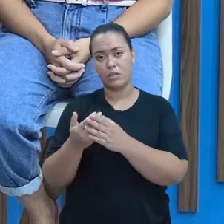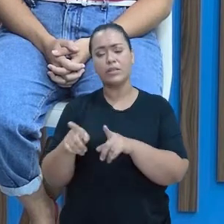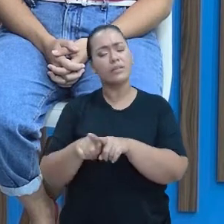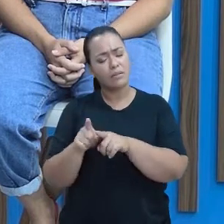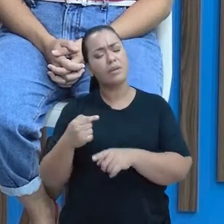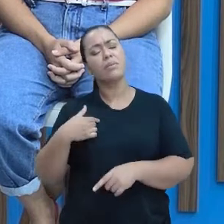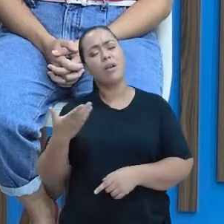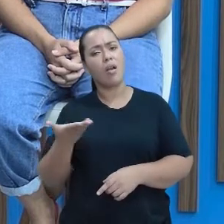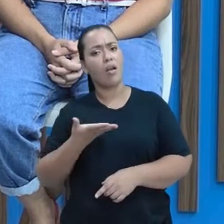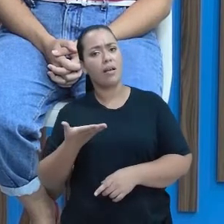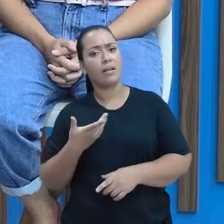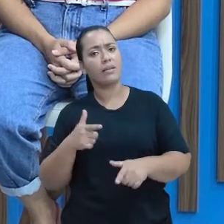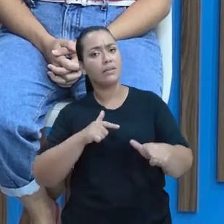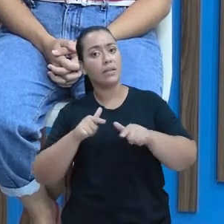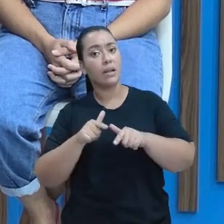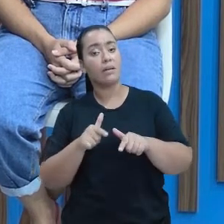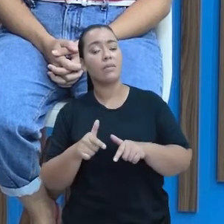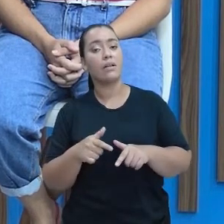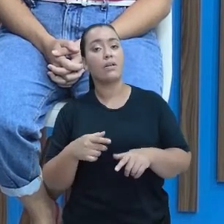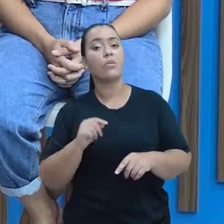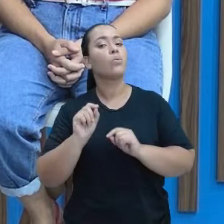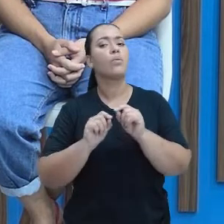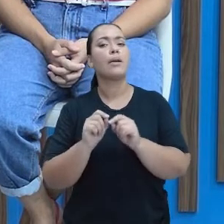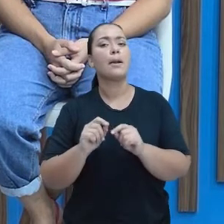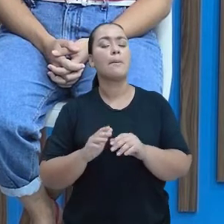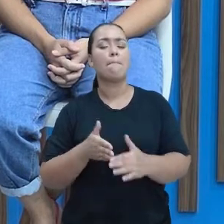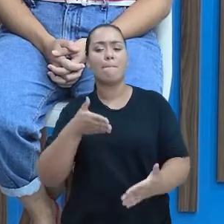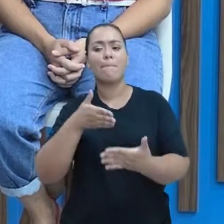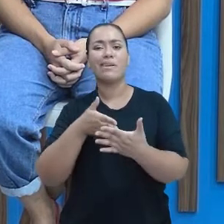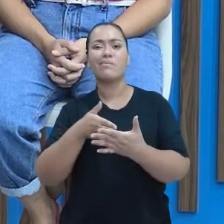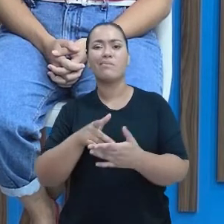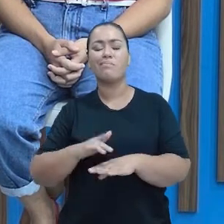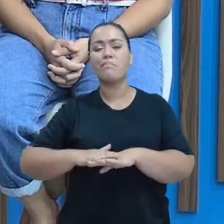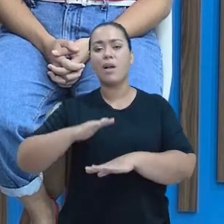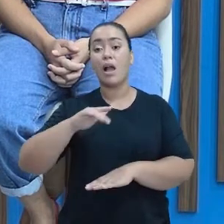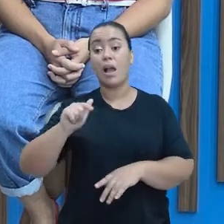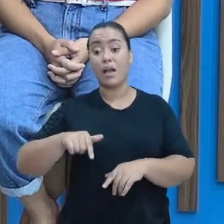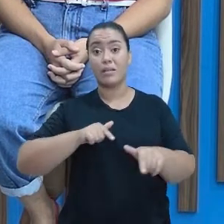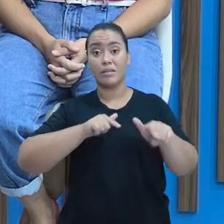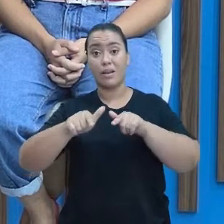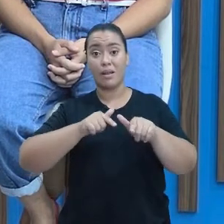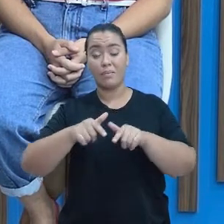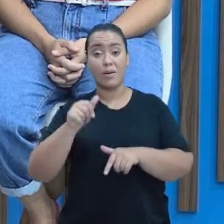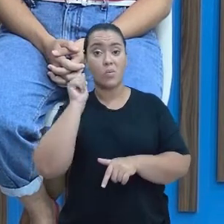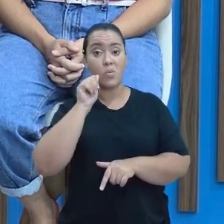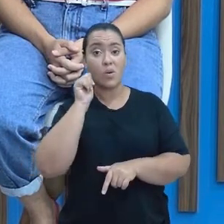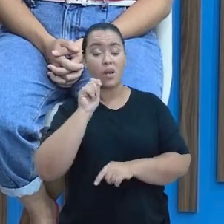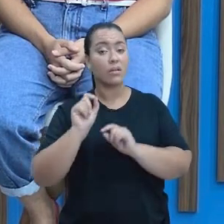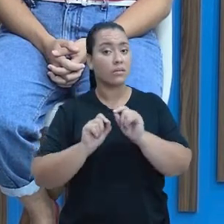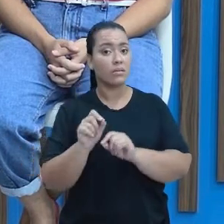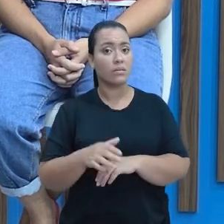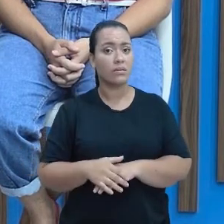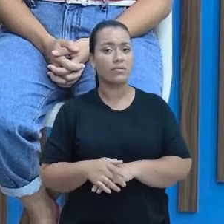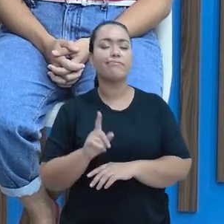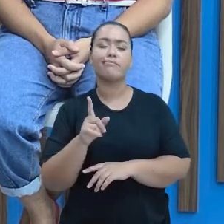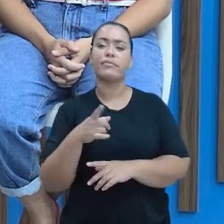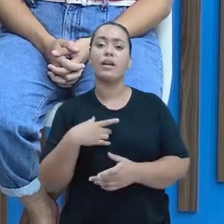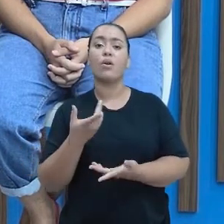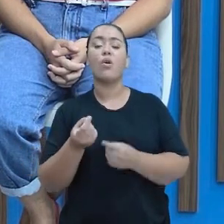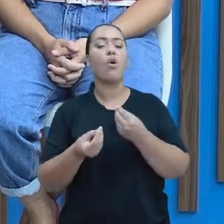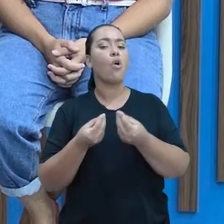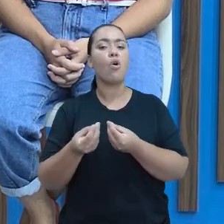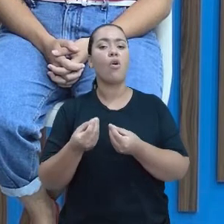minhas colegas de trabalho, e assim, a maior dificuldade para a mulher no mercado de trabalho é dividir